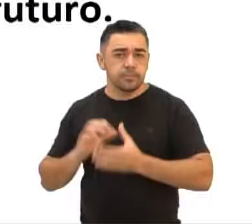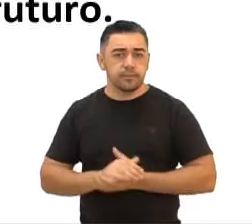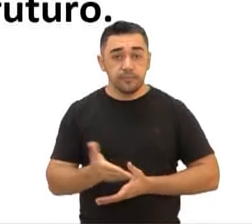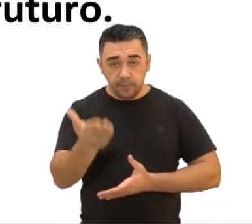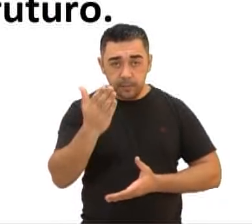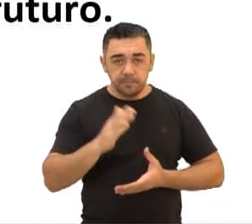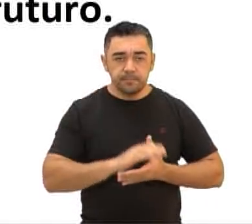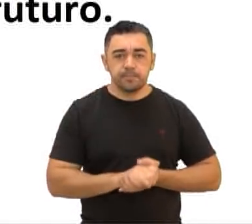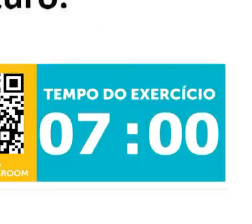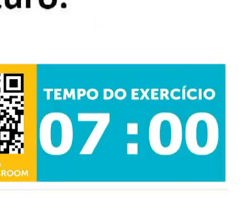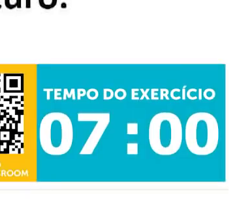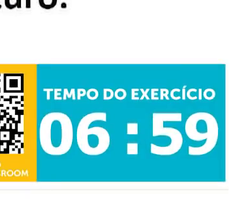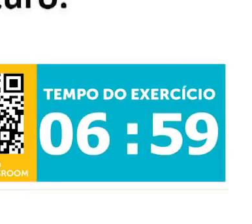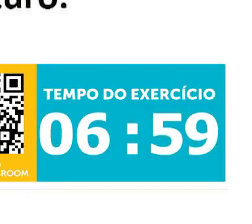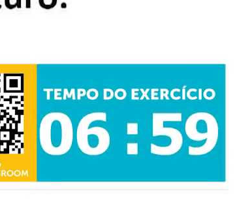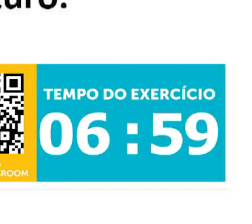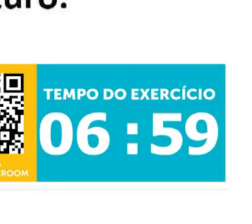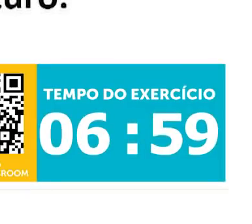Vai!